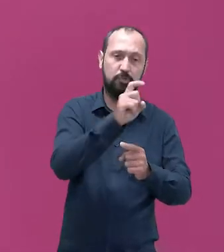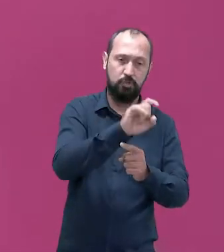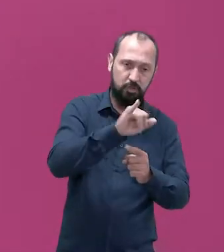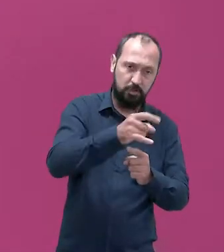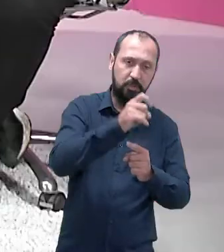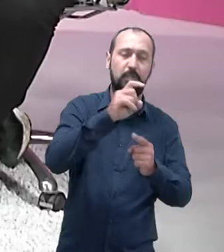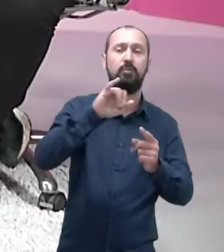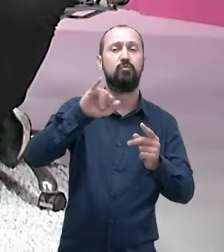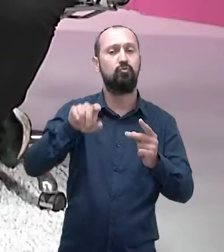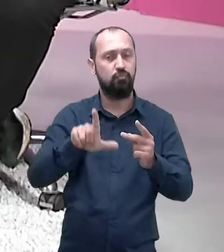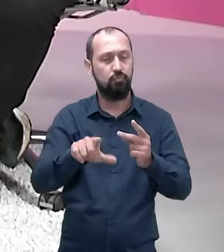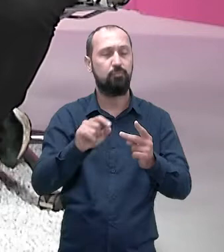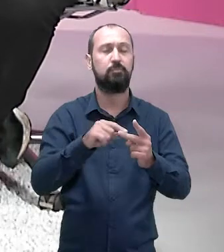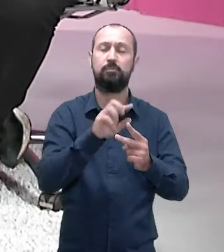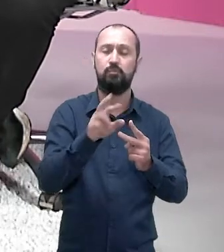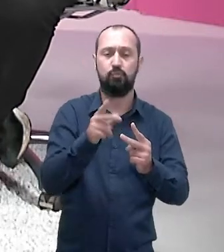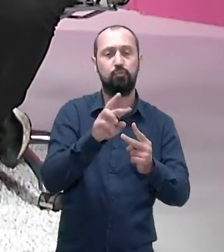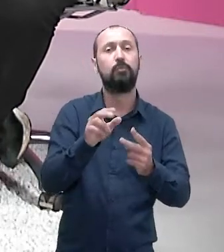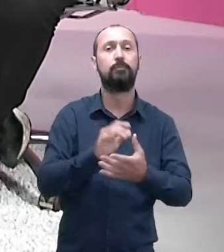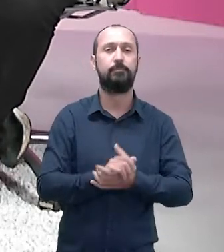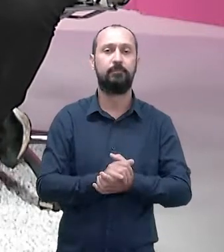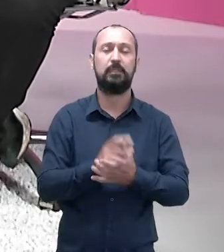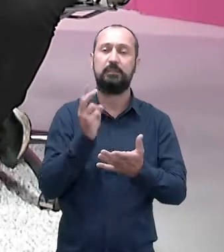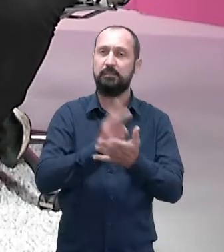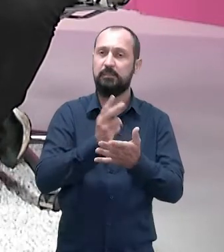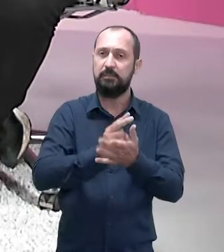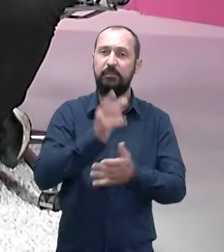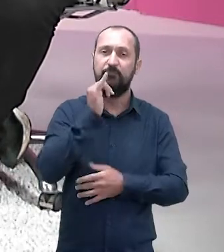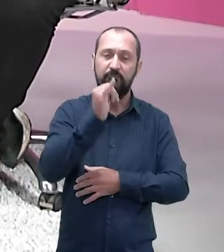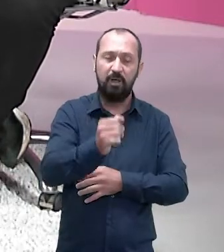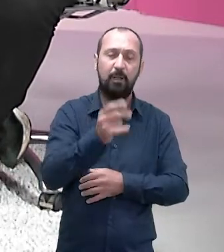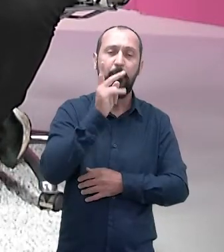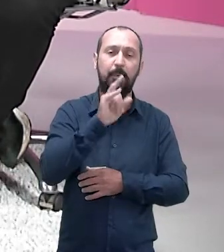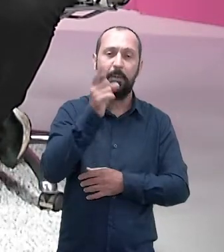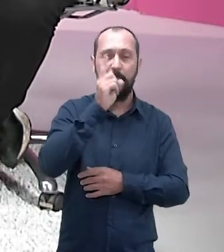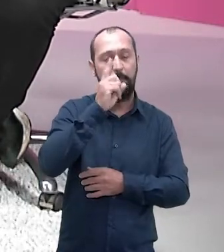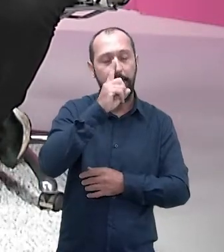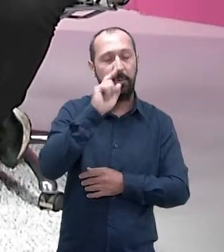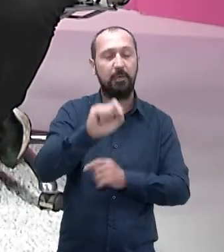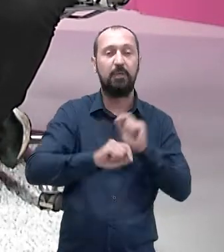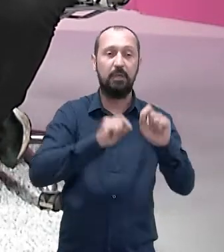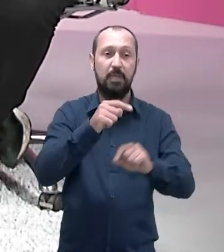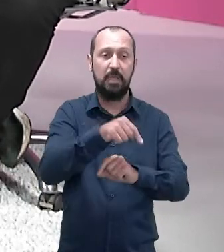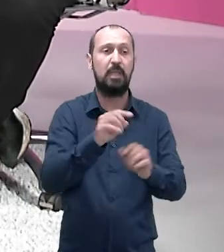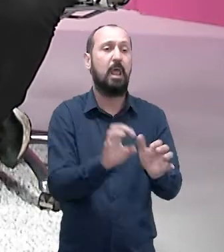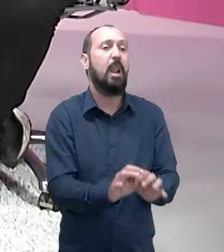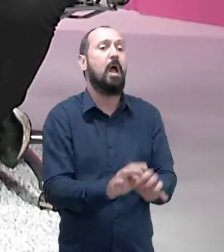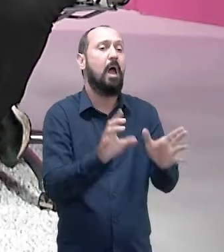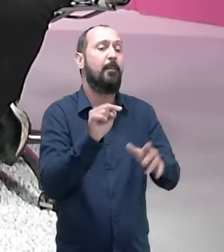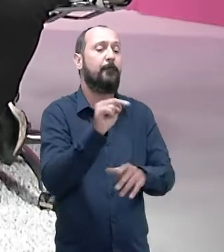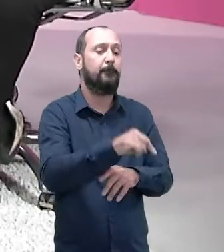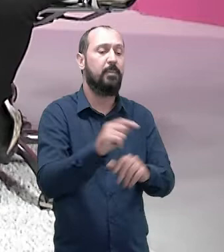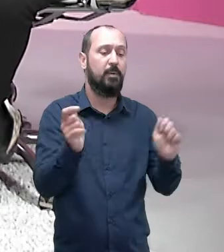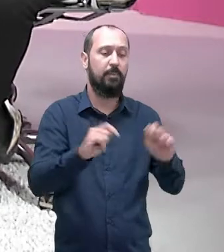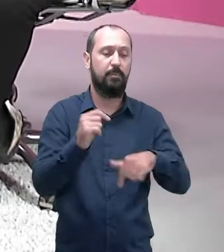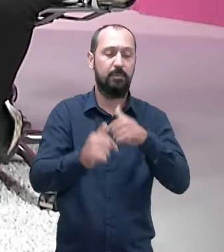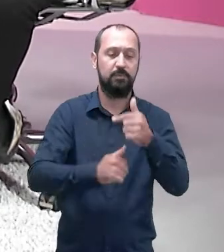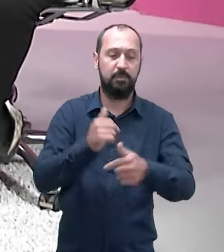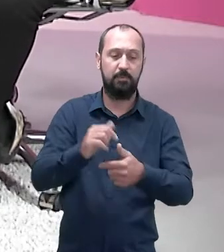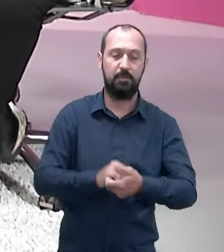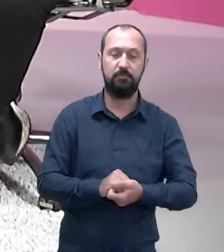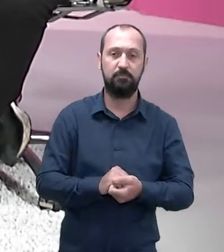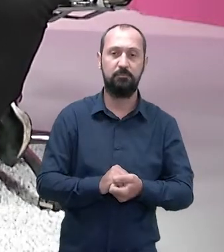né? Contrapartida, a gente pode passar para todos os pais que aquele condutor e aquele veículo está apto para